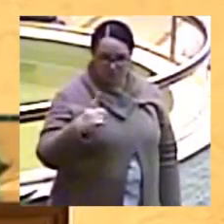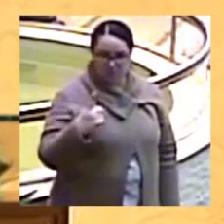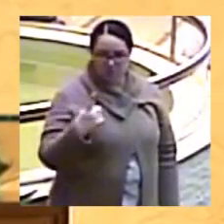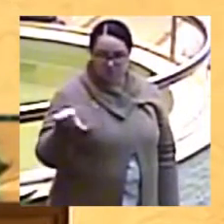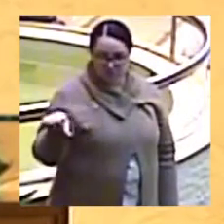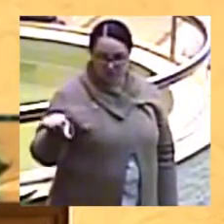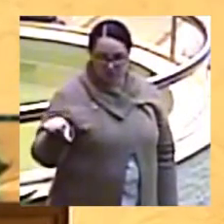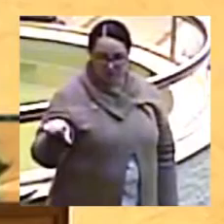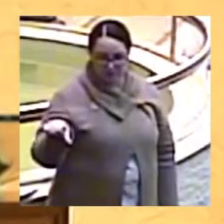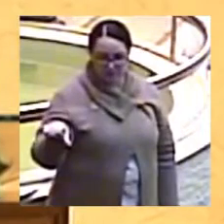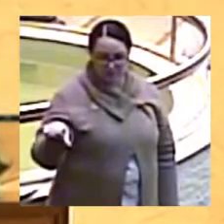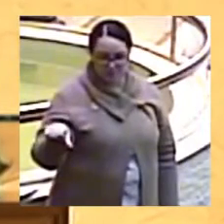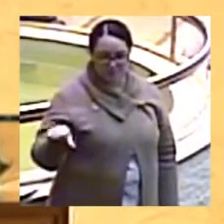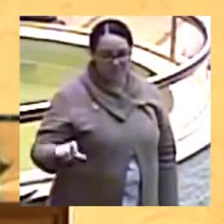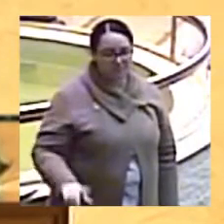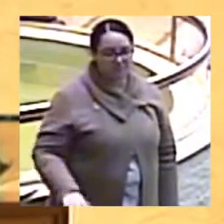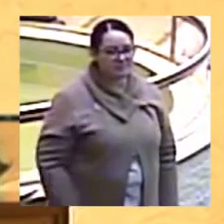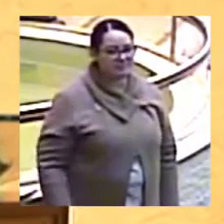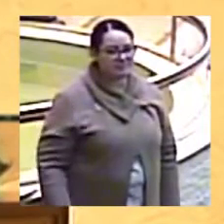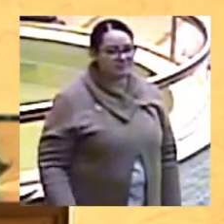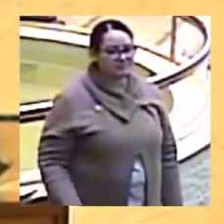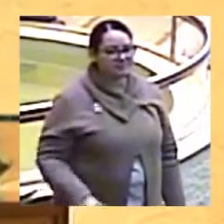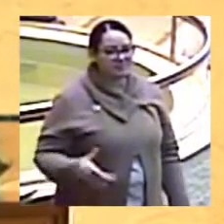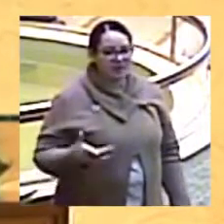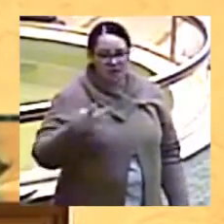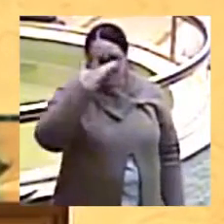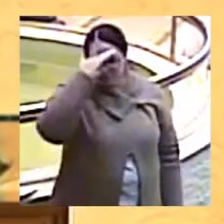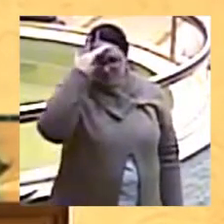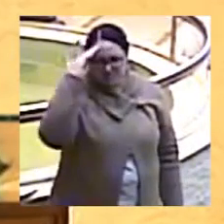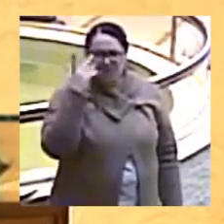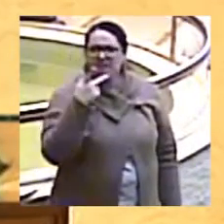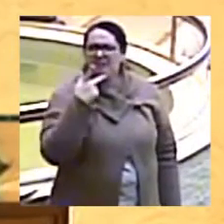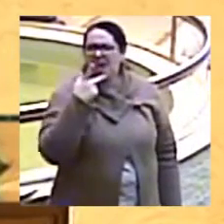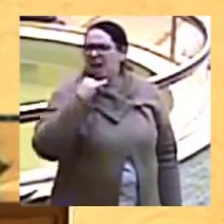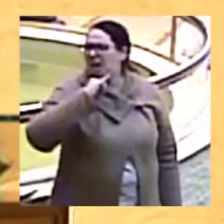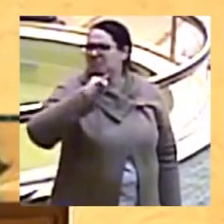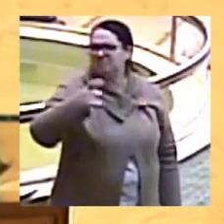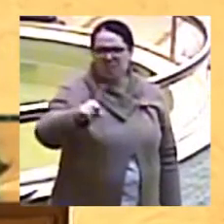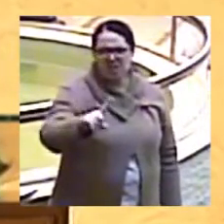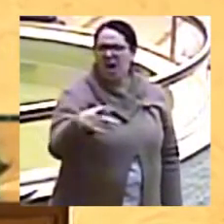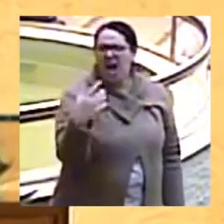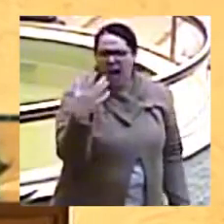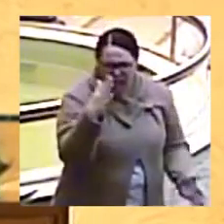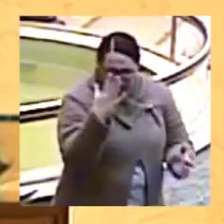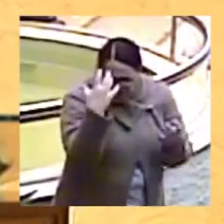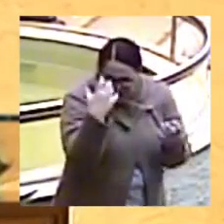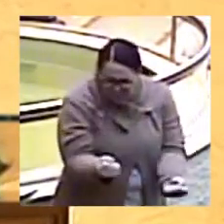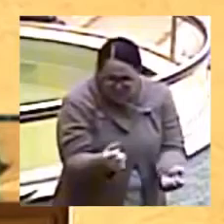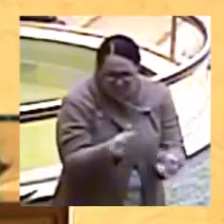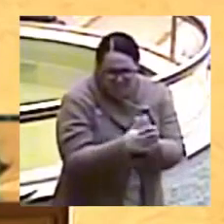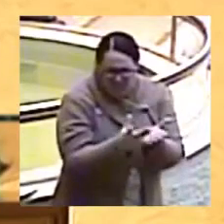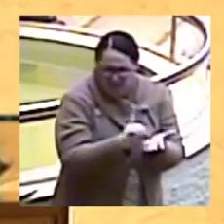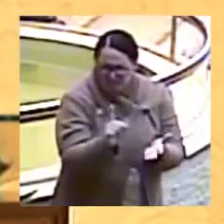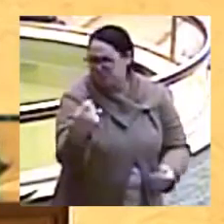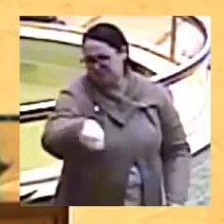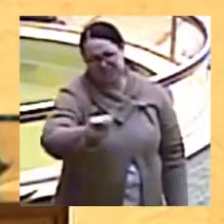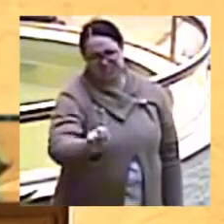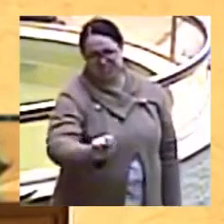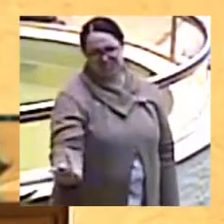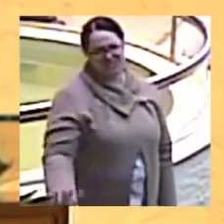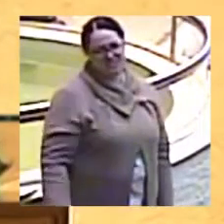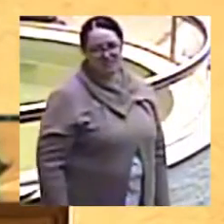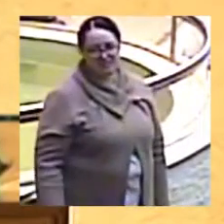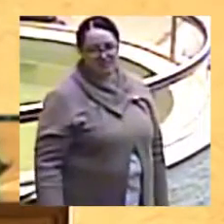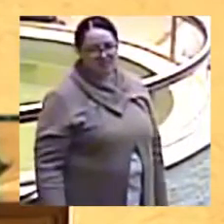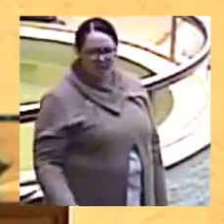Não há necessidade de acreditar na Bíblia. A Bíblia não é a última verdade para o ser humano. Existem